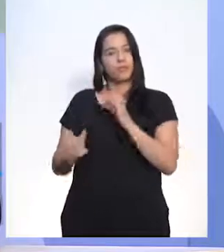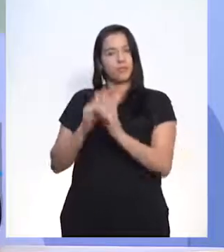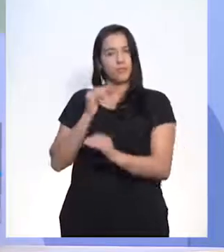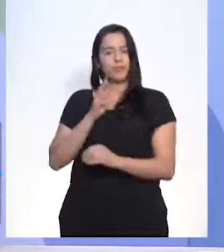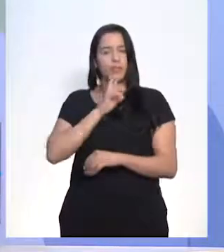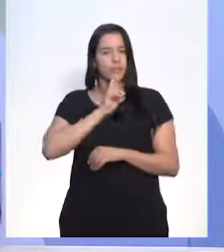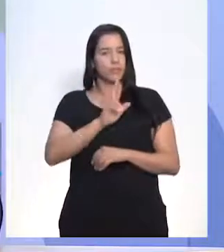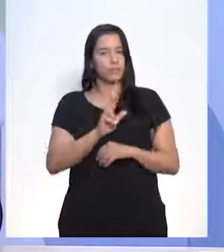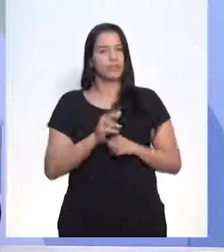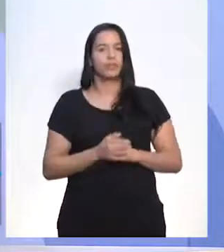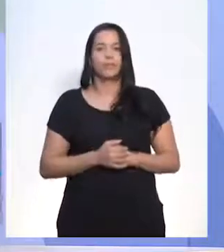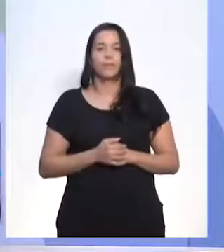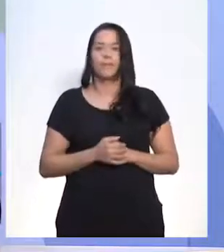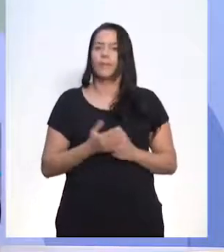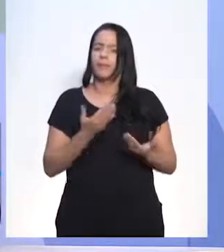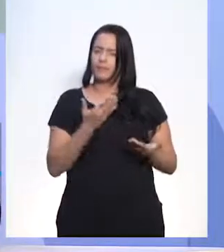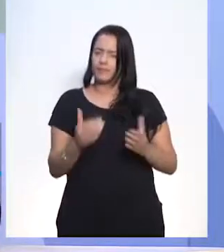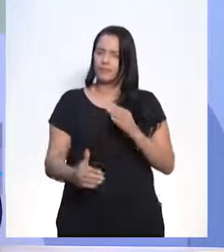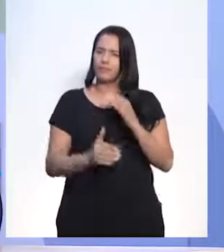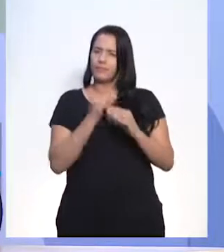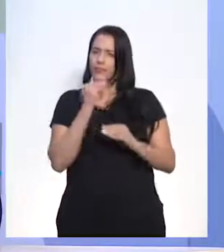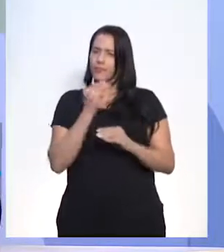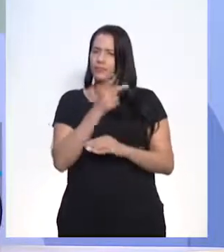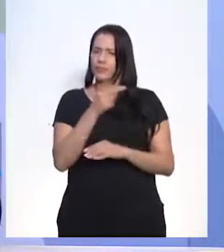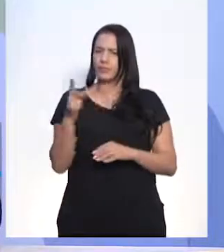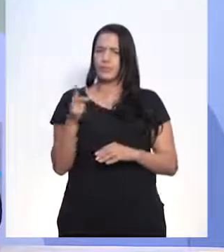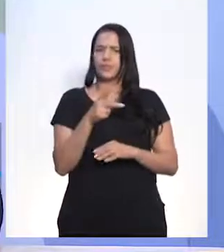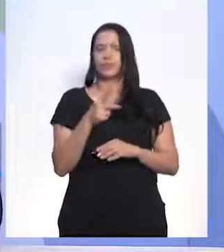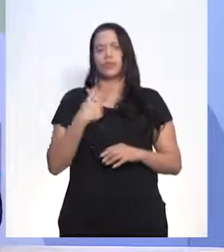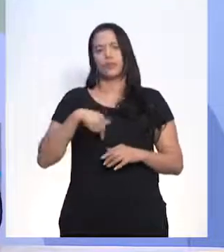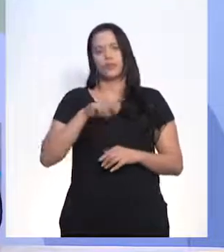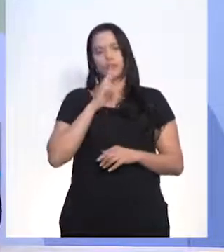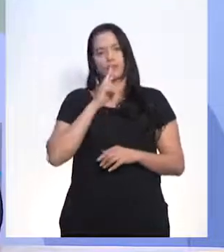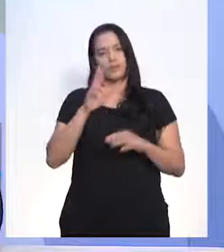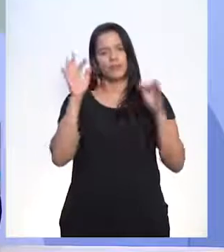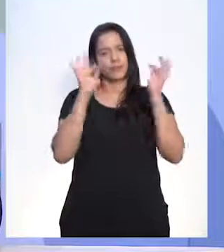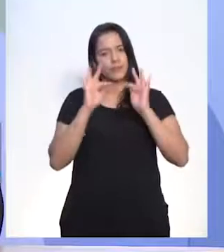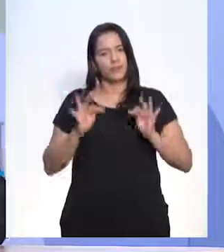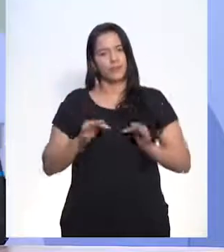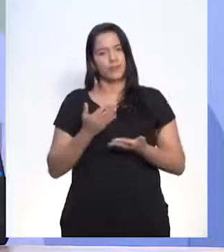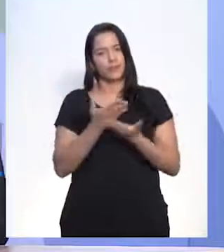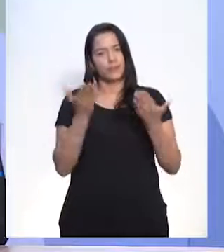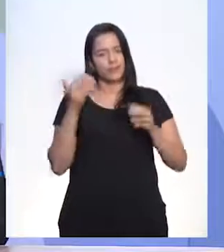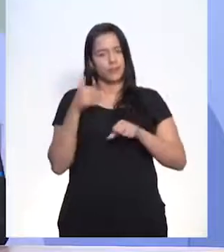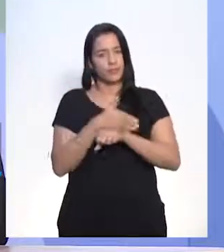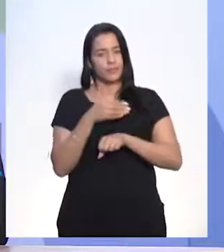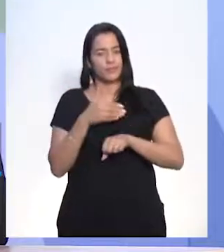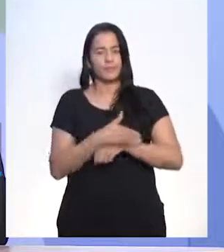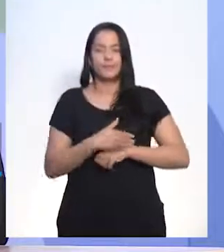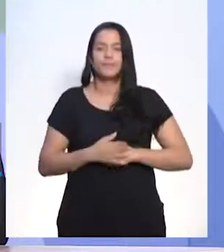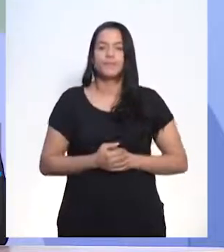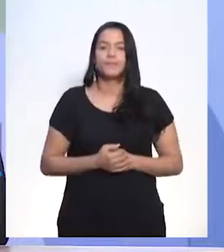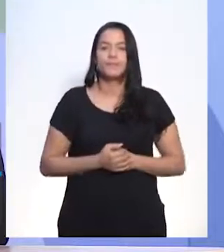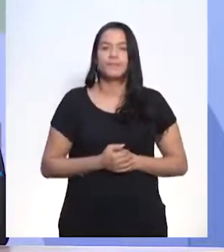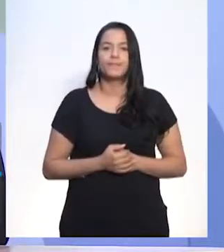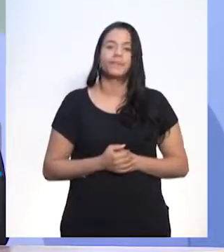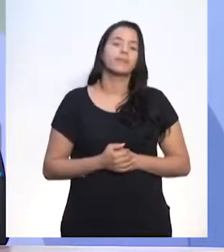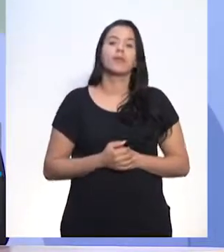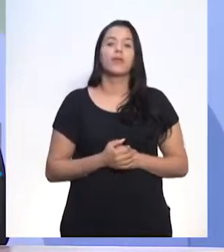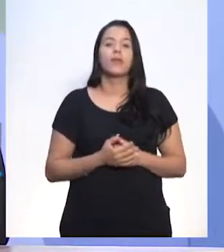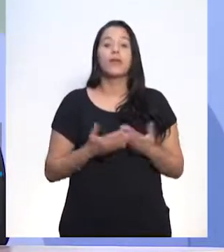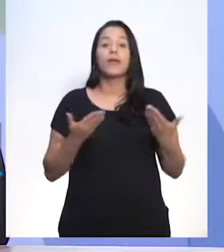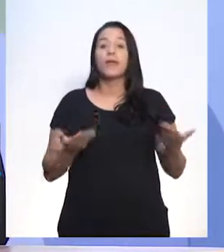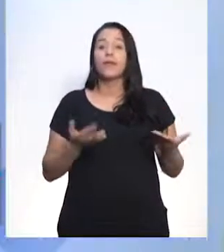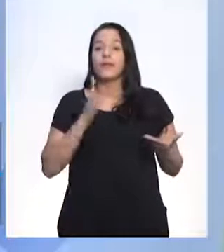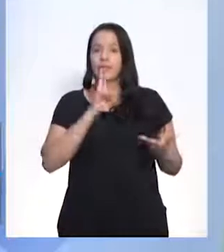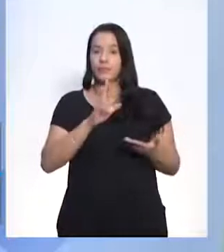seu professor. Professor, mande a resposta do seu aluno. A gente fica muito feliz com a participação de vocês. Vamos lá, professora Inês, qual é a alternativa correta? É